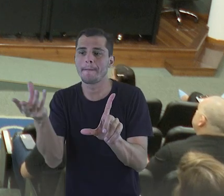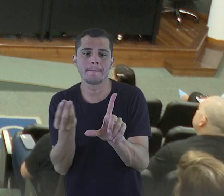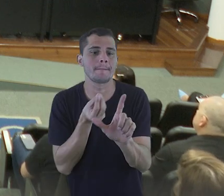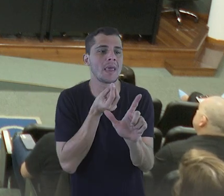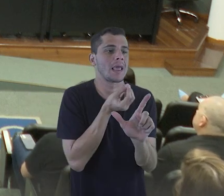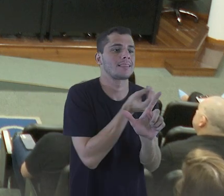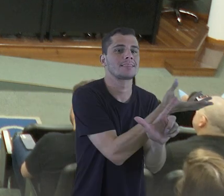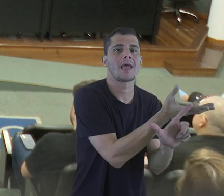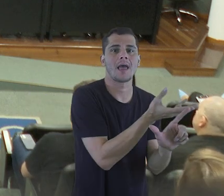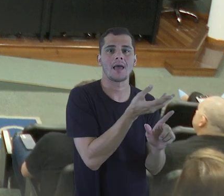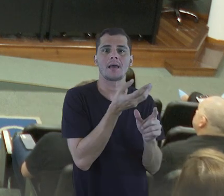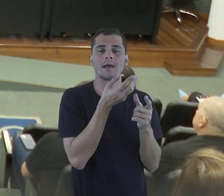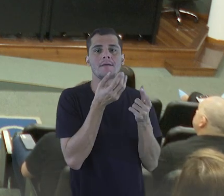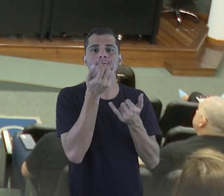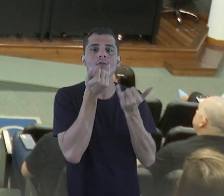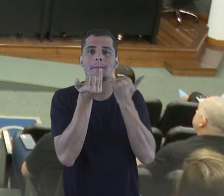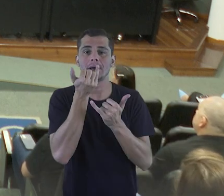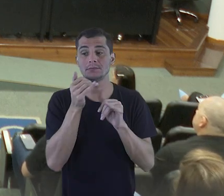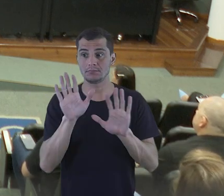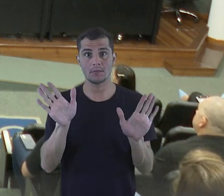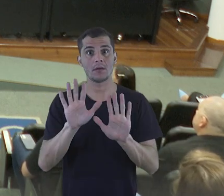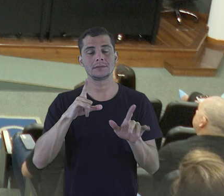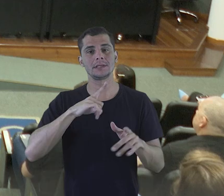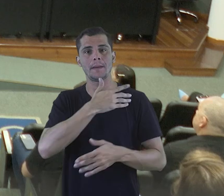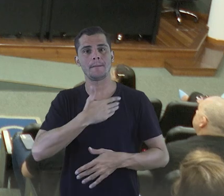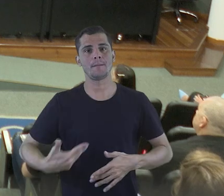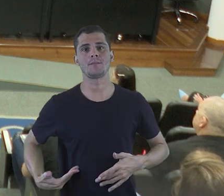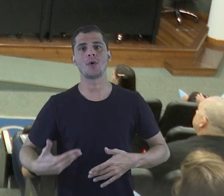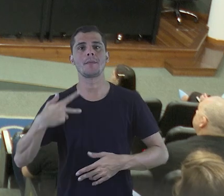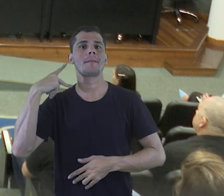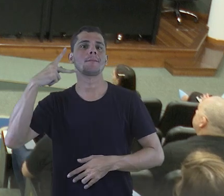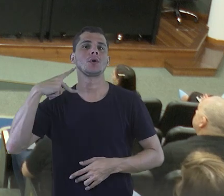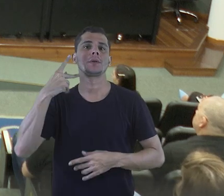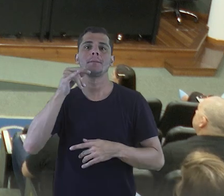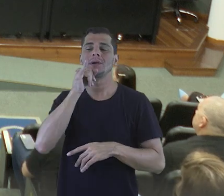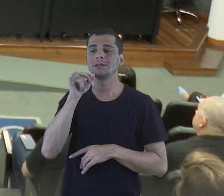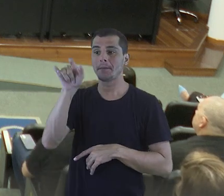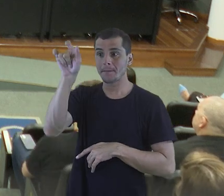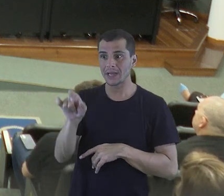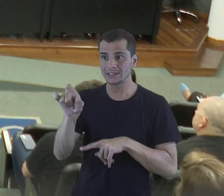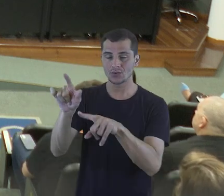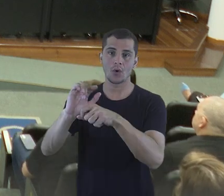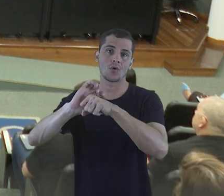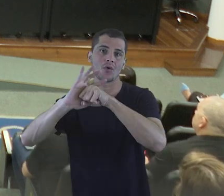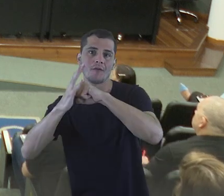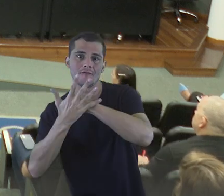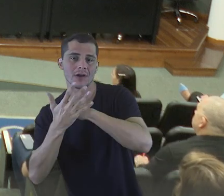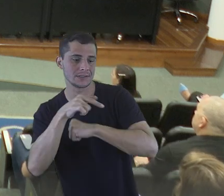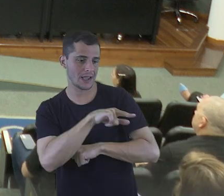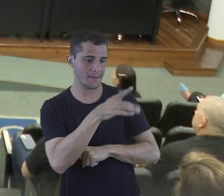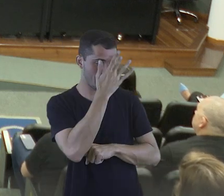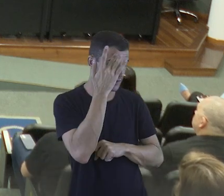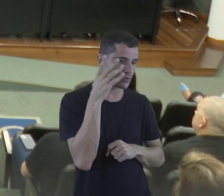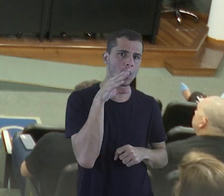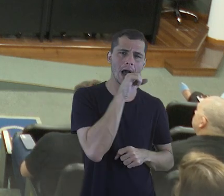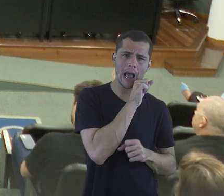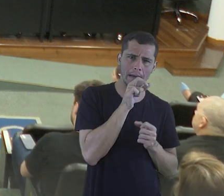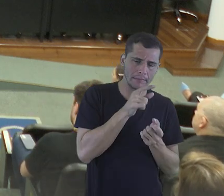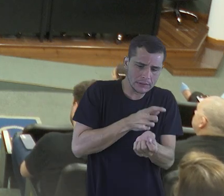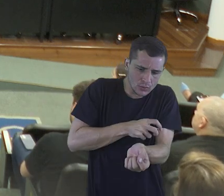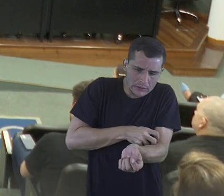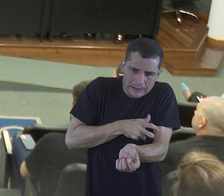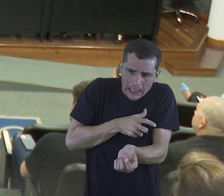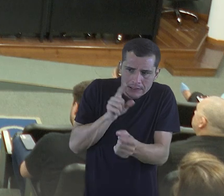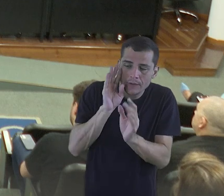satisfeitas então assim se a pessoa estava com Covid foi lá e você detectou por meio de um teste rápido você vai